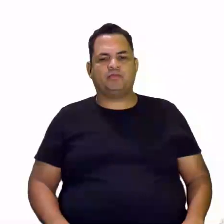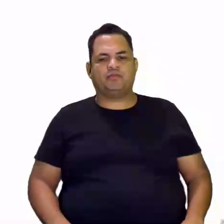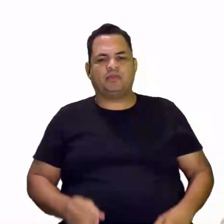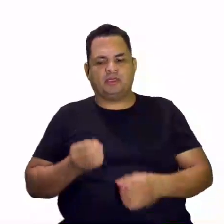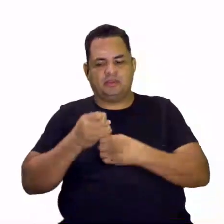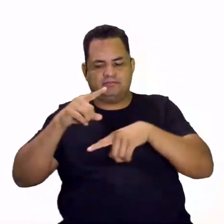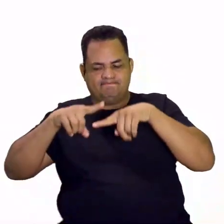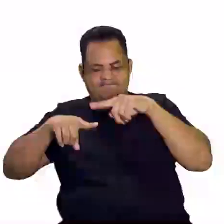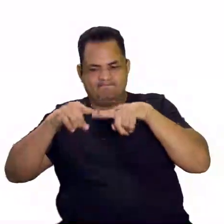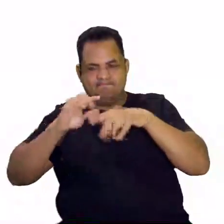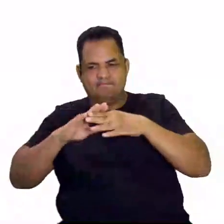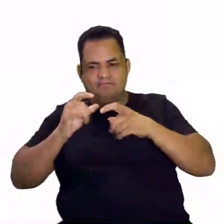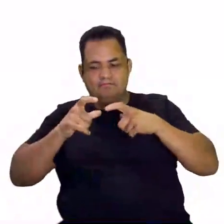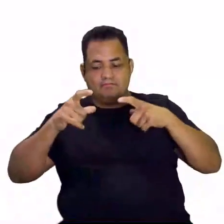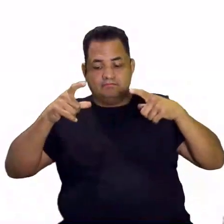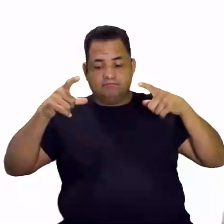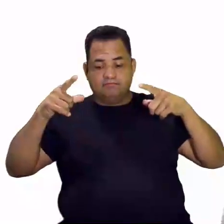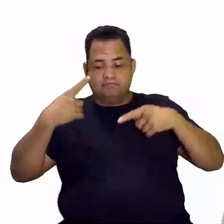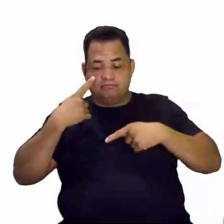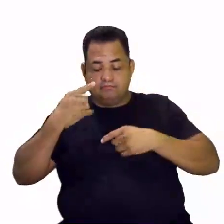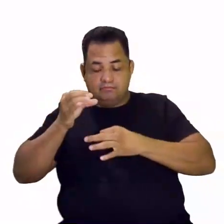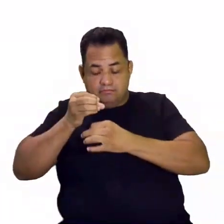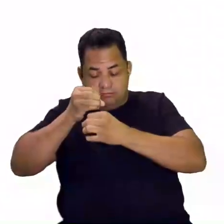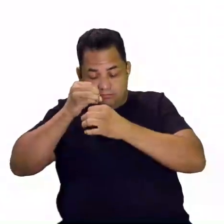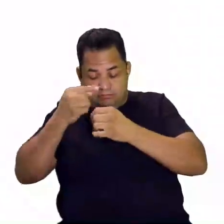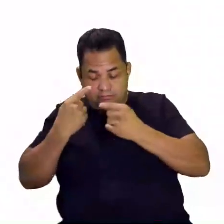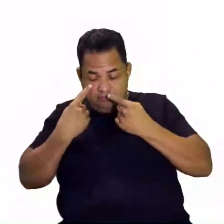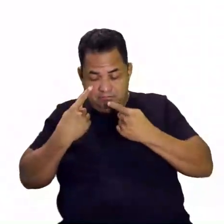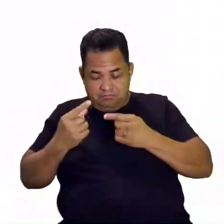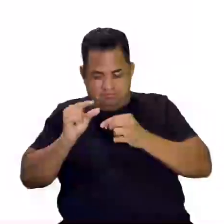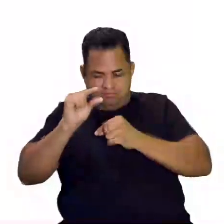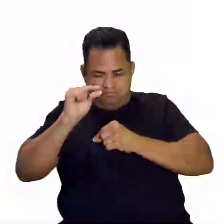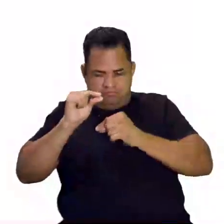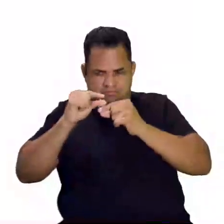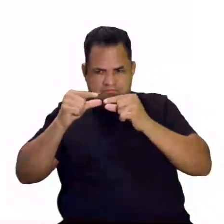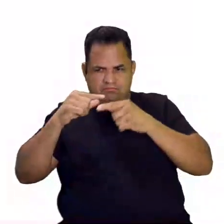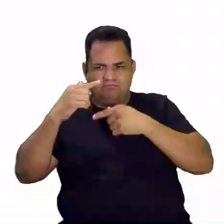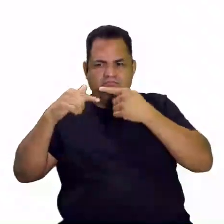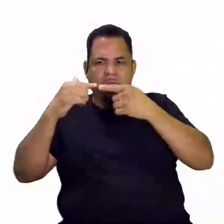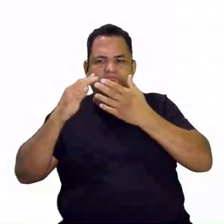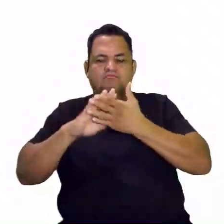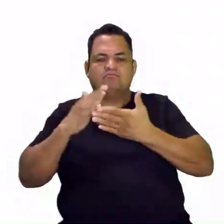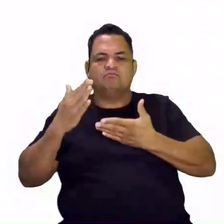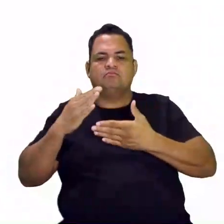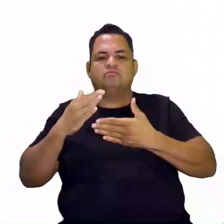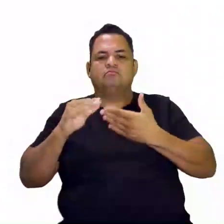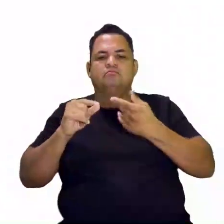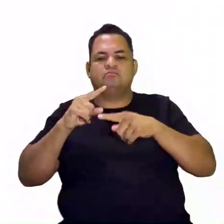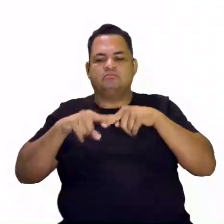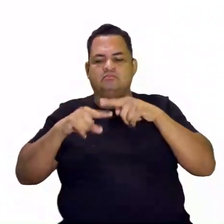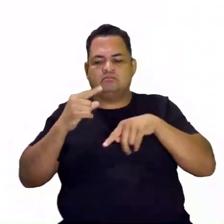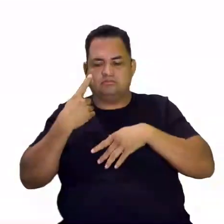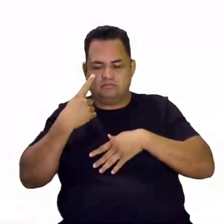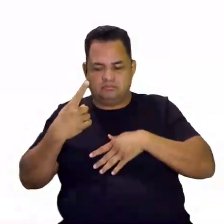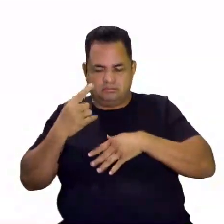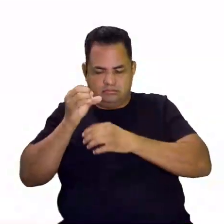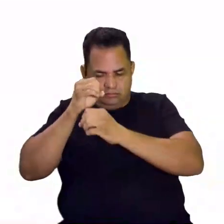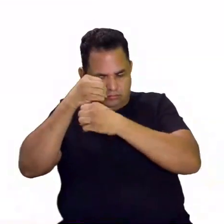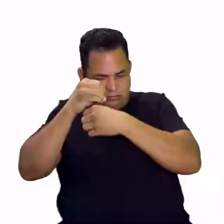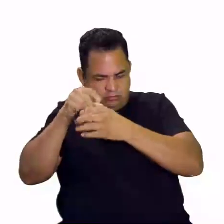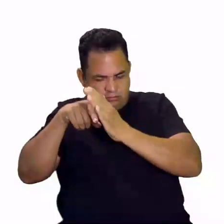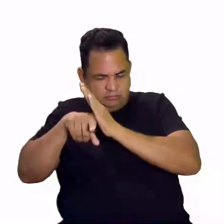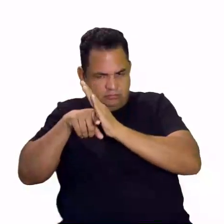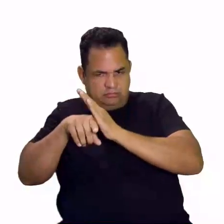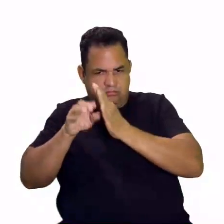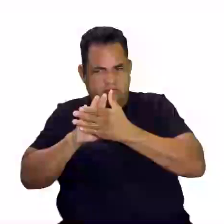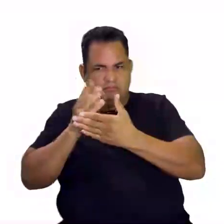aparelhos gigantes que aumentam inúmeras vezes o material que está sendo observado, tá?